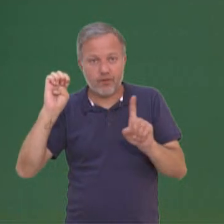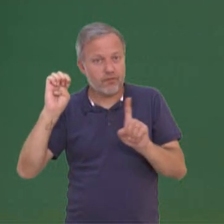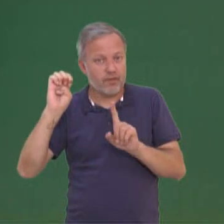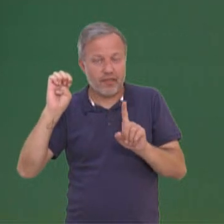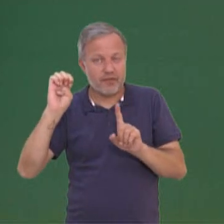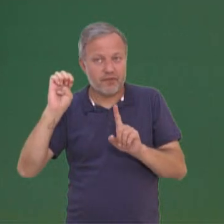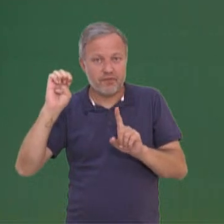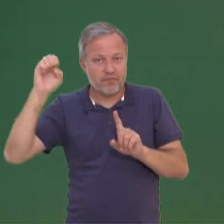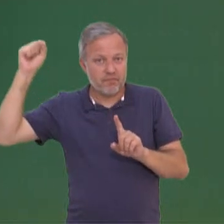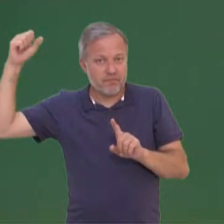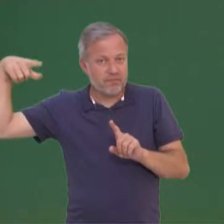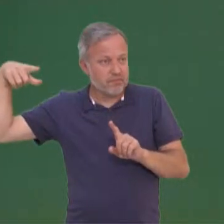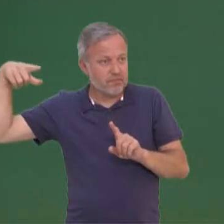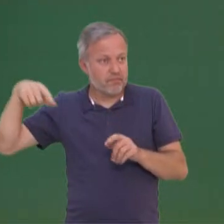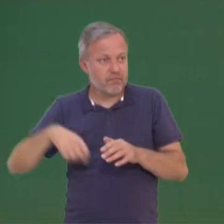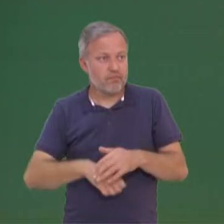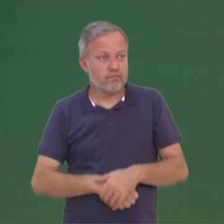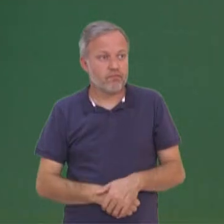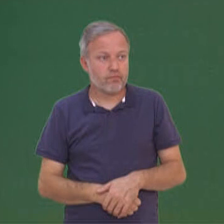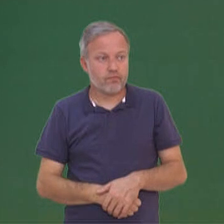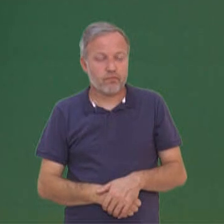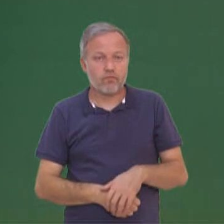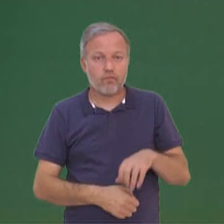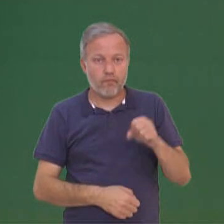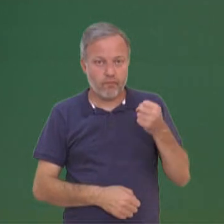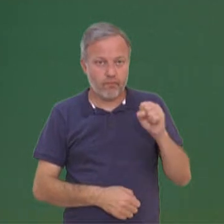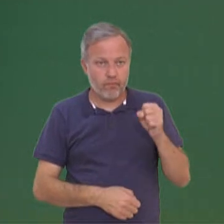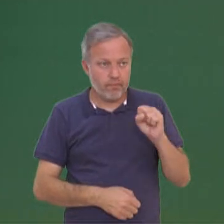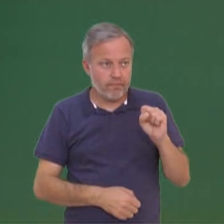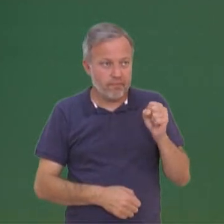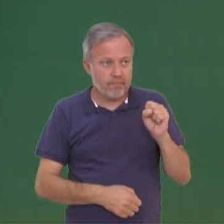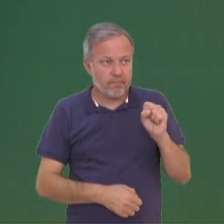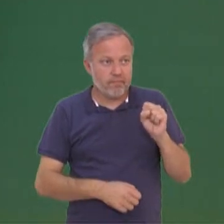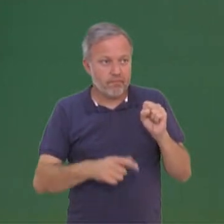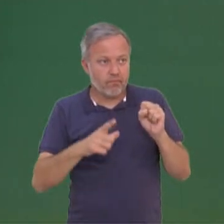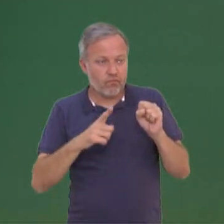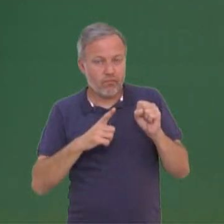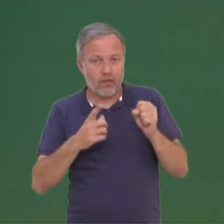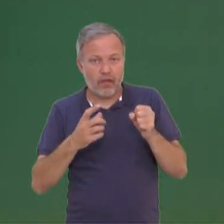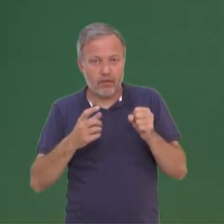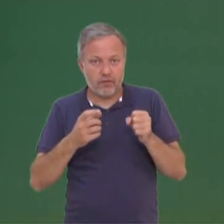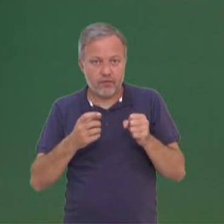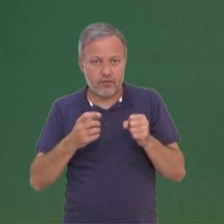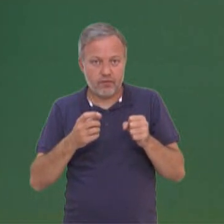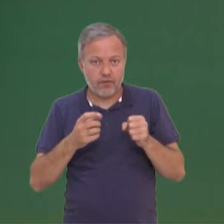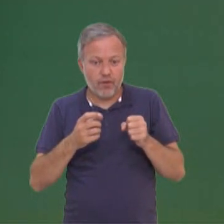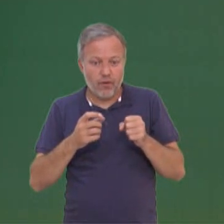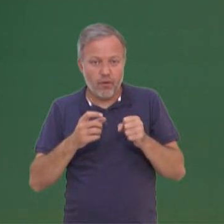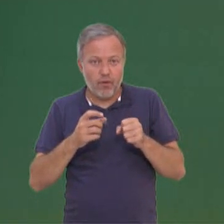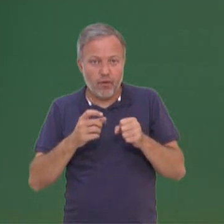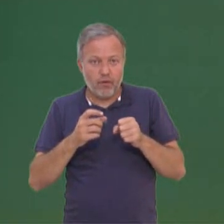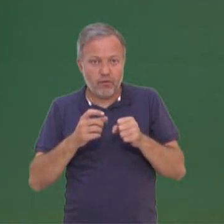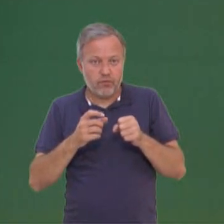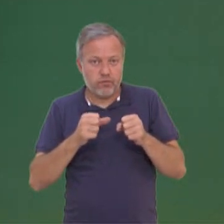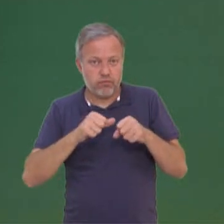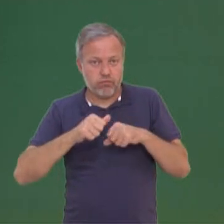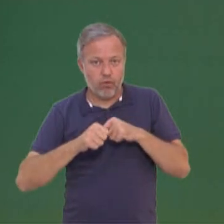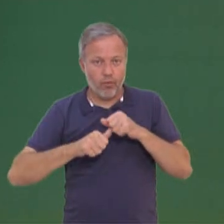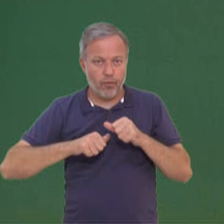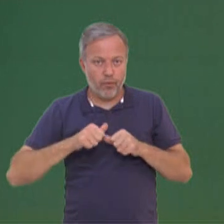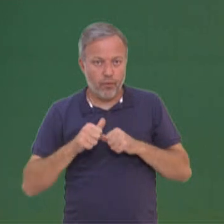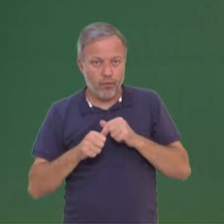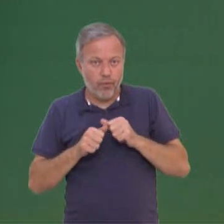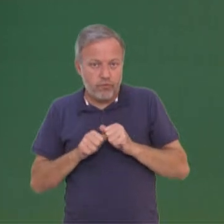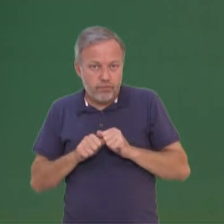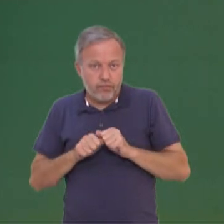faz fotossíntese. 8. Nutre-se por digestão extracorpórea. Eles fazem digestão fora do corpo. Isto é, liberam